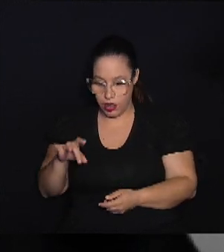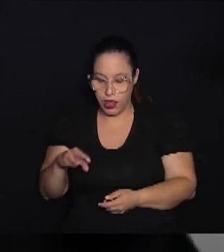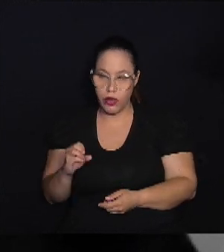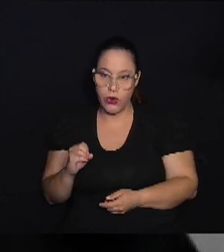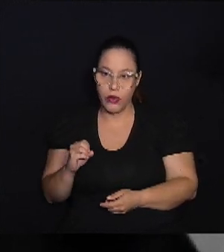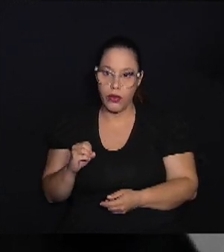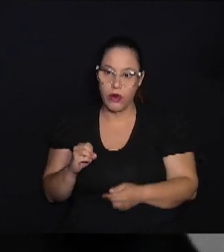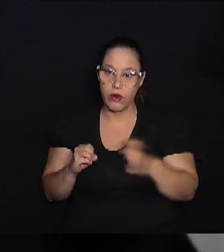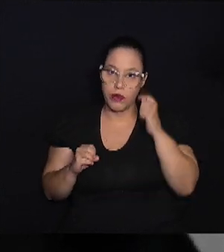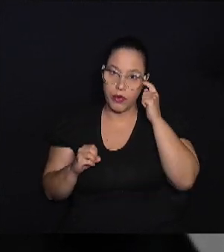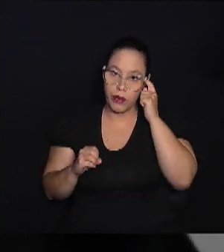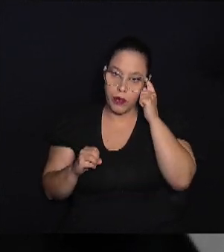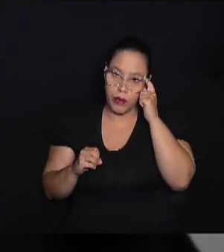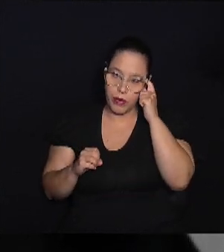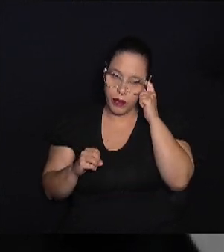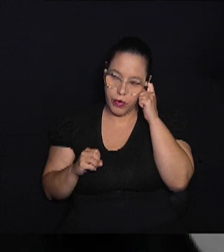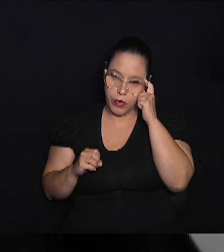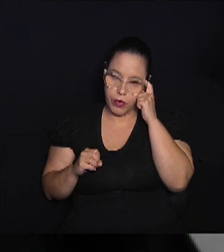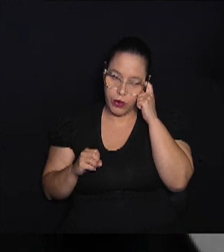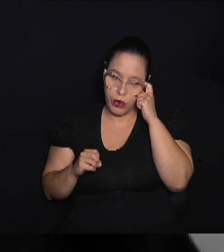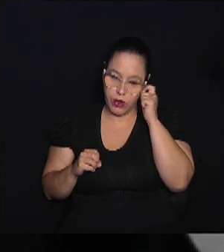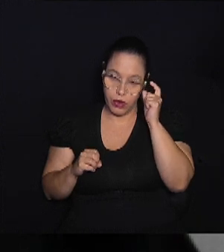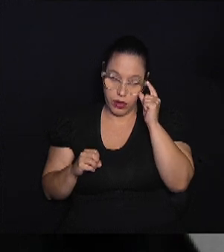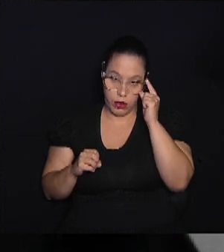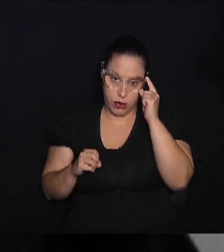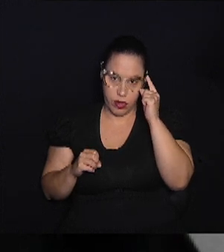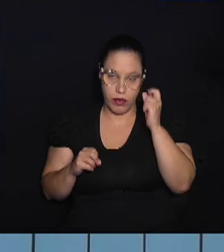na fertilidade tanto do homem como da mulher.